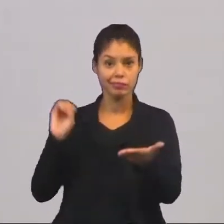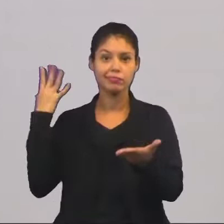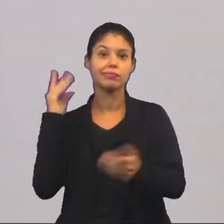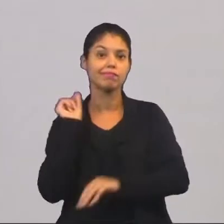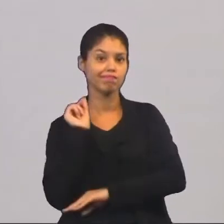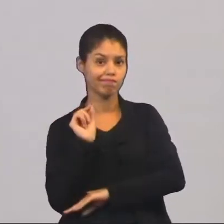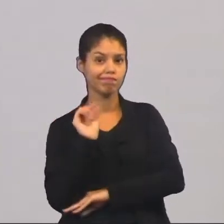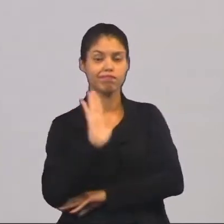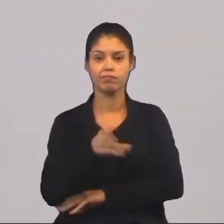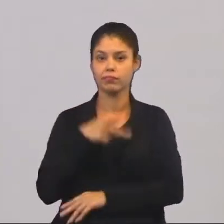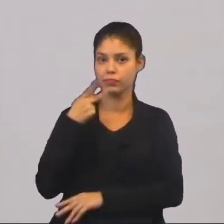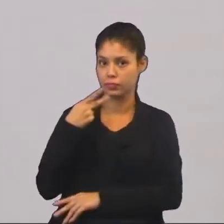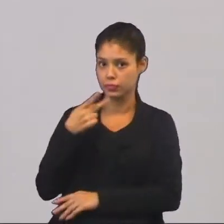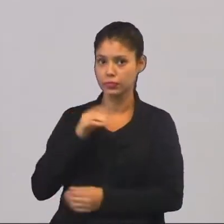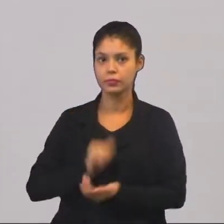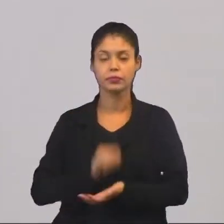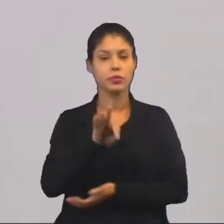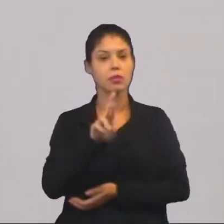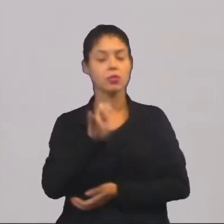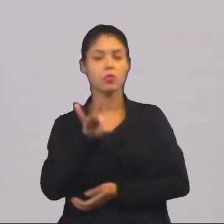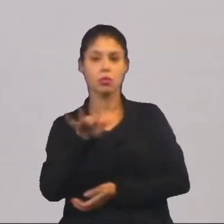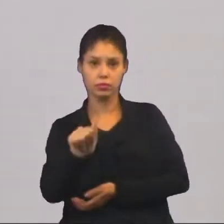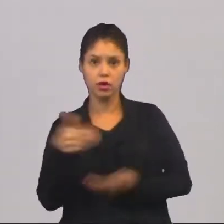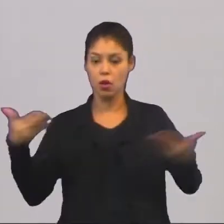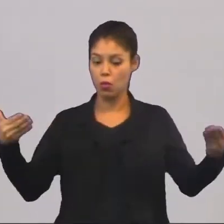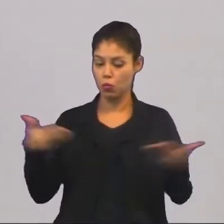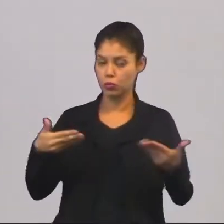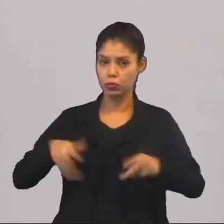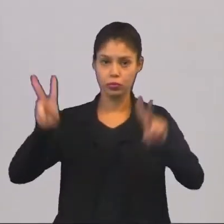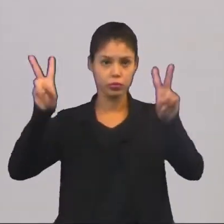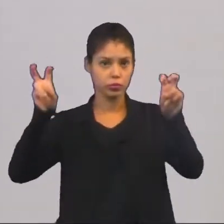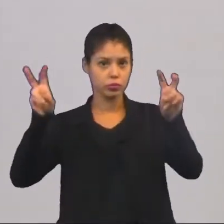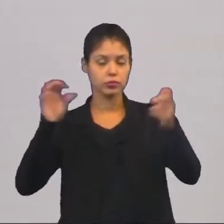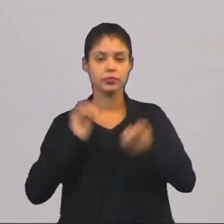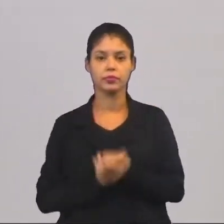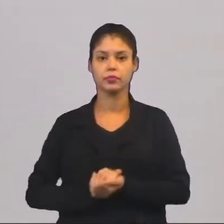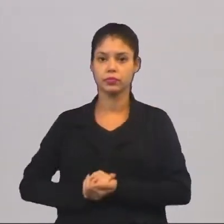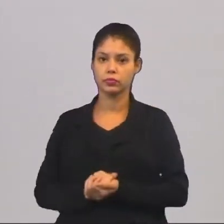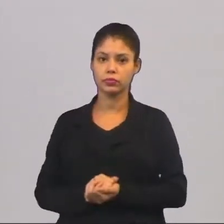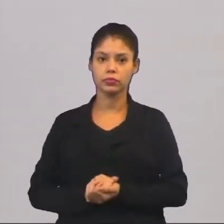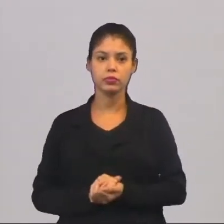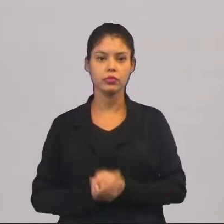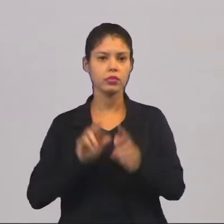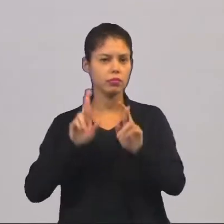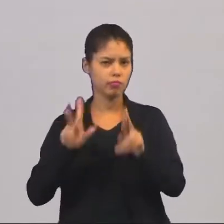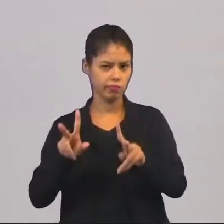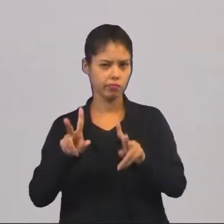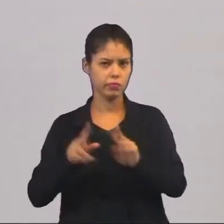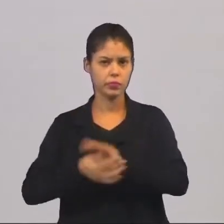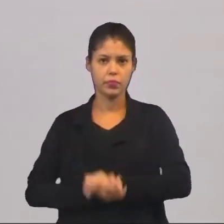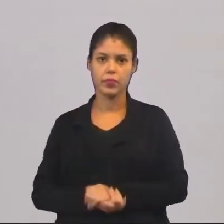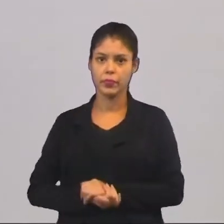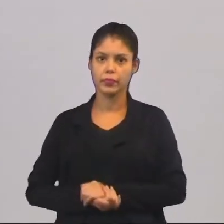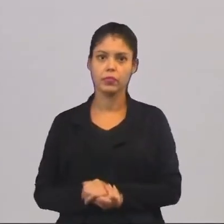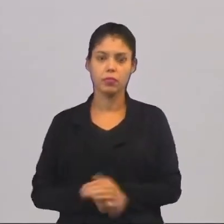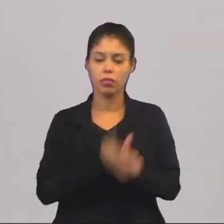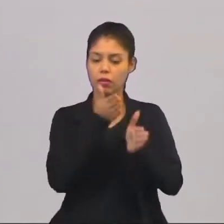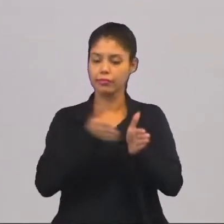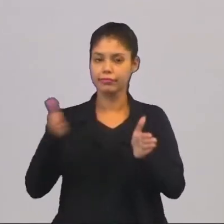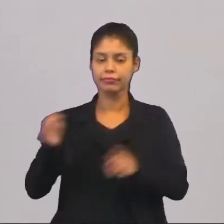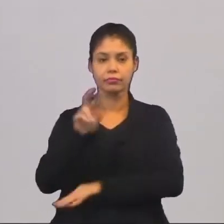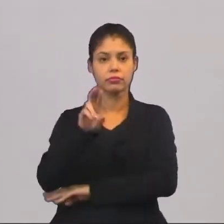caso, nós falamos já sobre frequência absoluta. Hoje o nosso tema vai ser mais diferenciado na